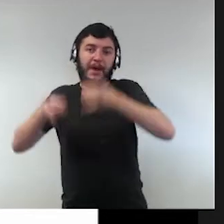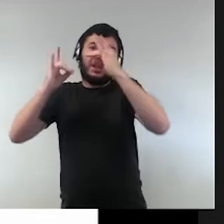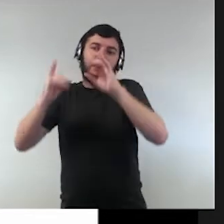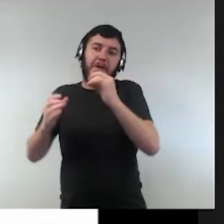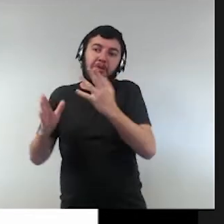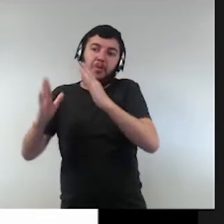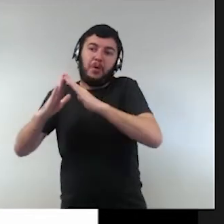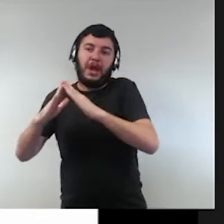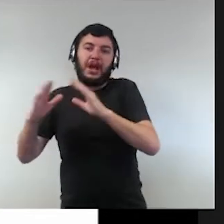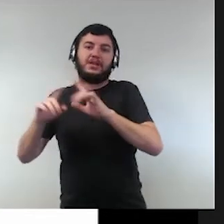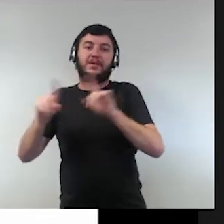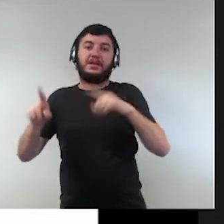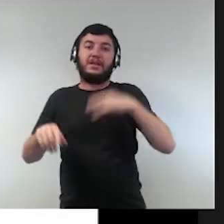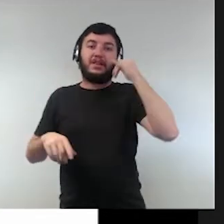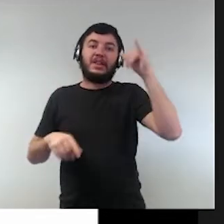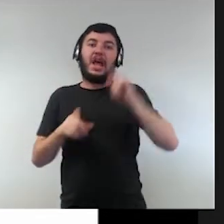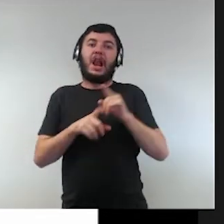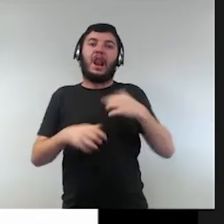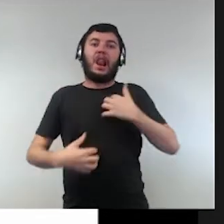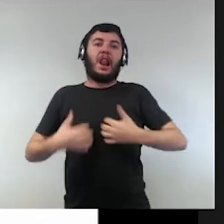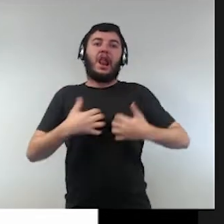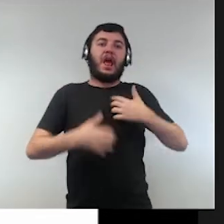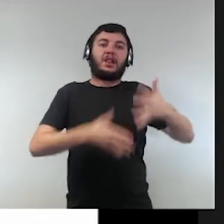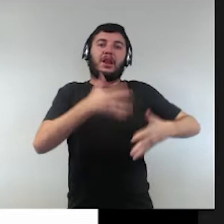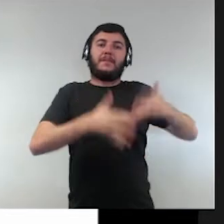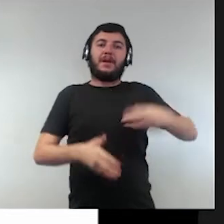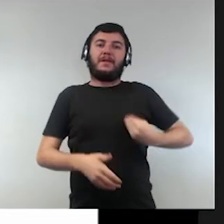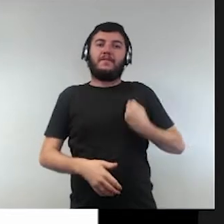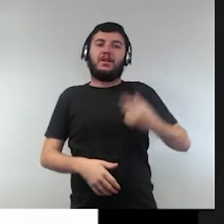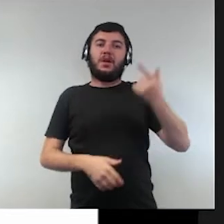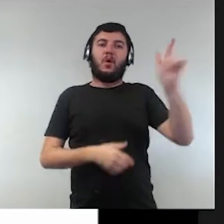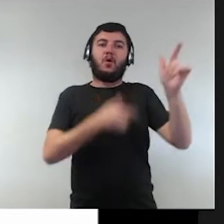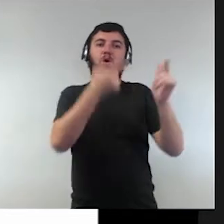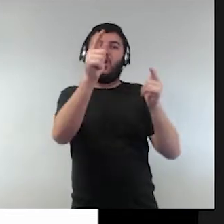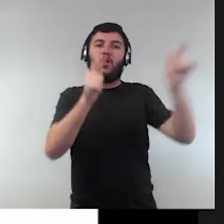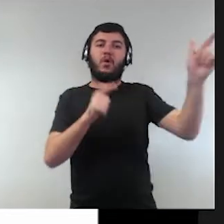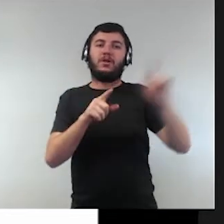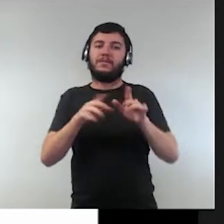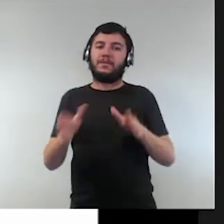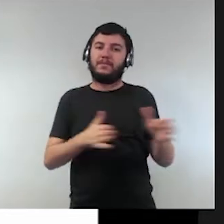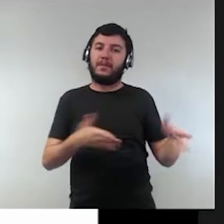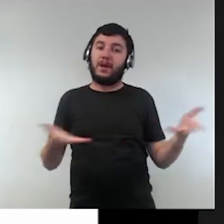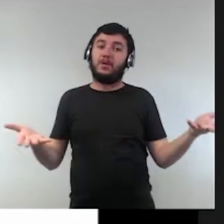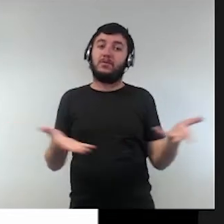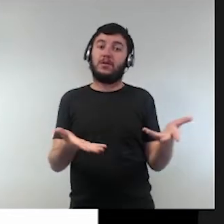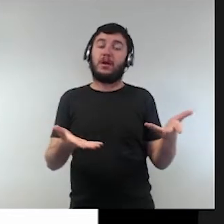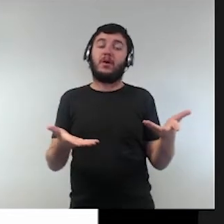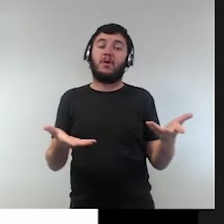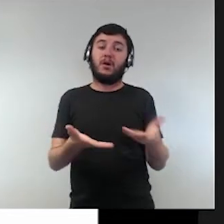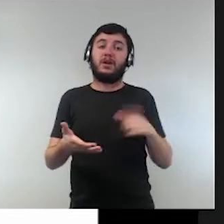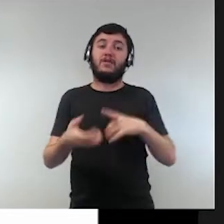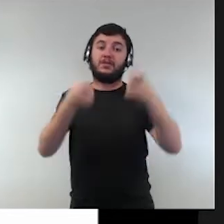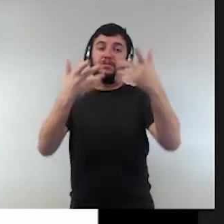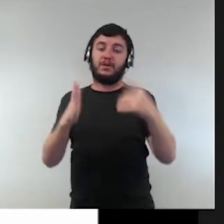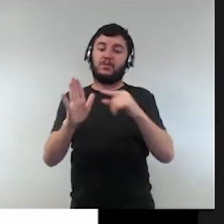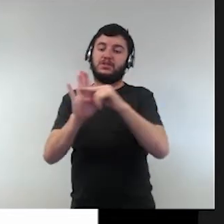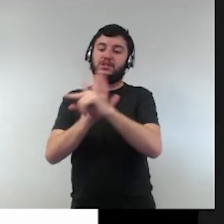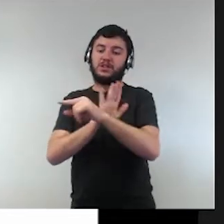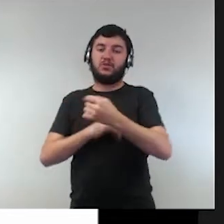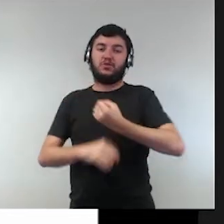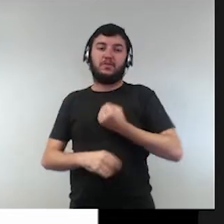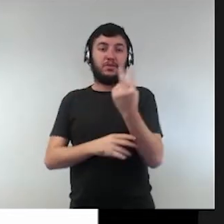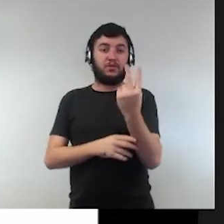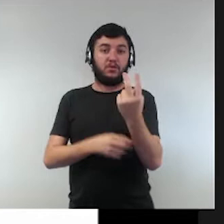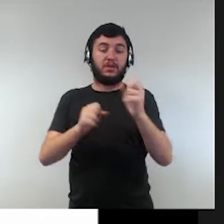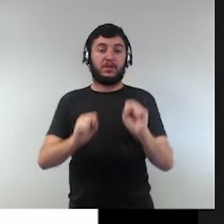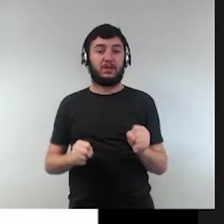artigo 170, né, fala na ordem econômica, que é fundada no trabalho, etc, etc, etc. Mas observe lá o inciso 2, em negrito.